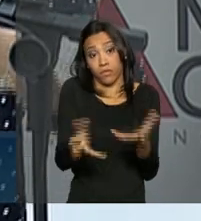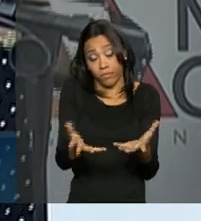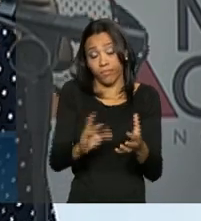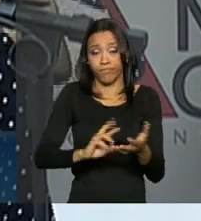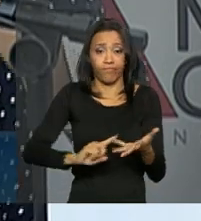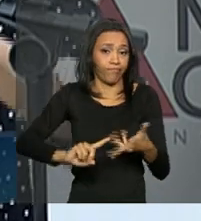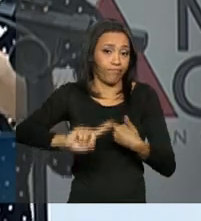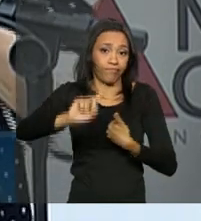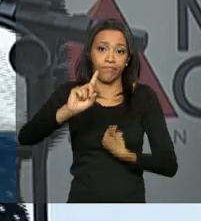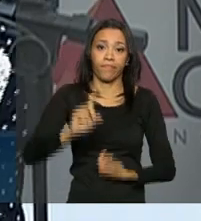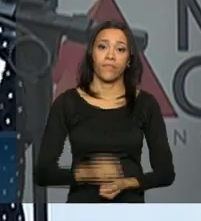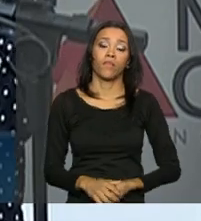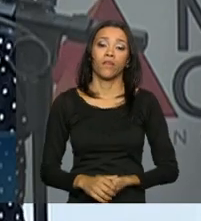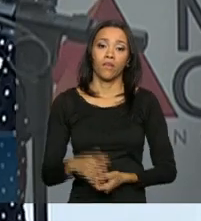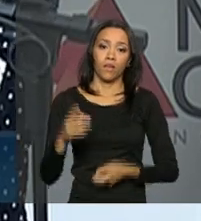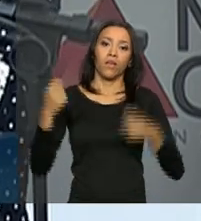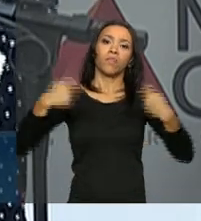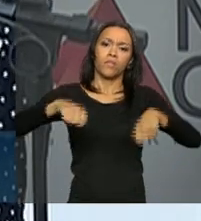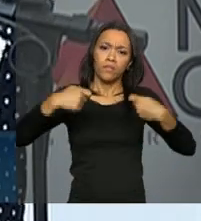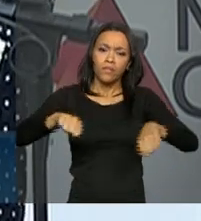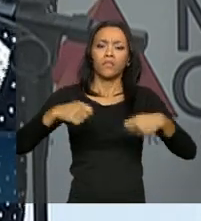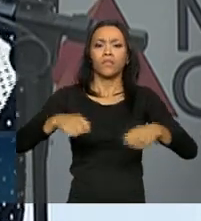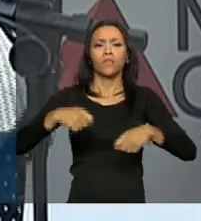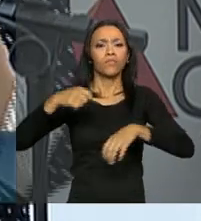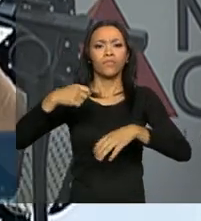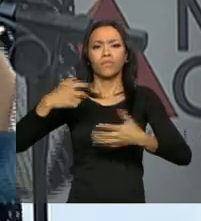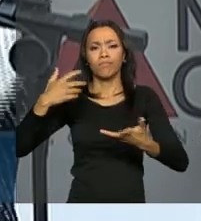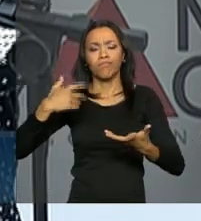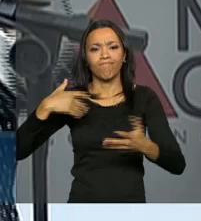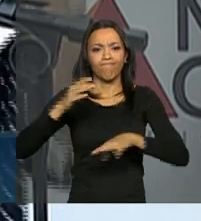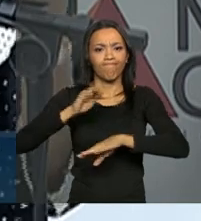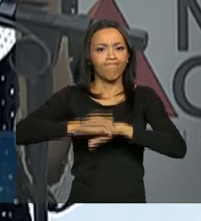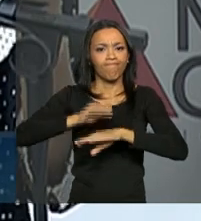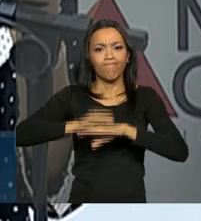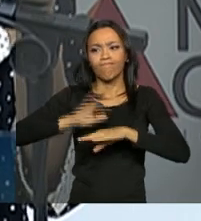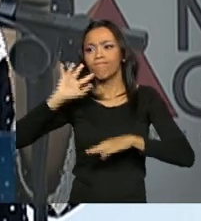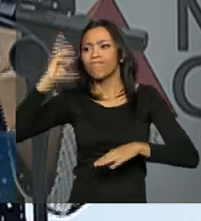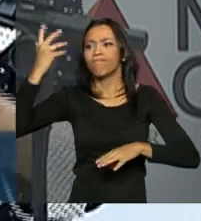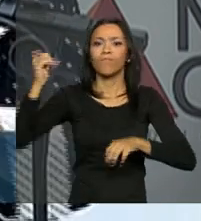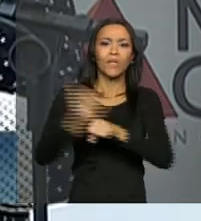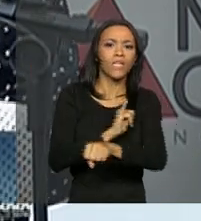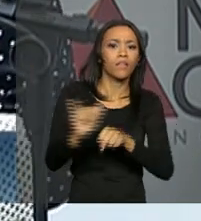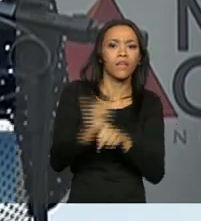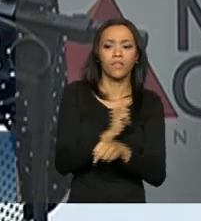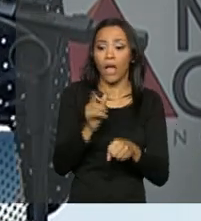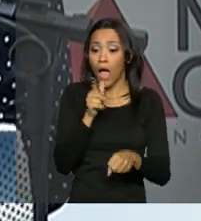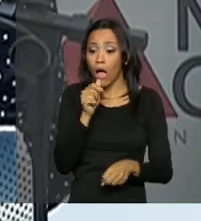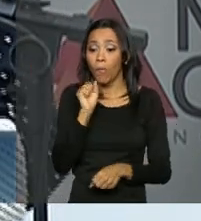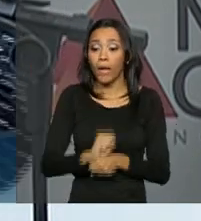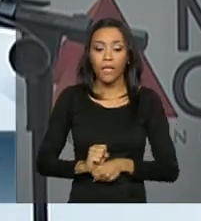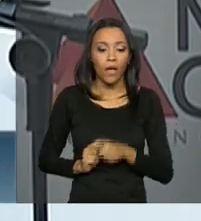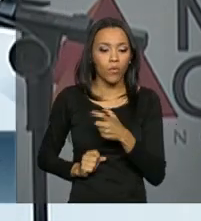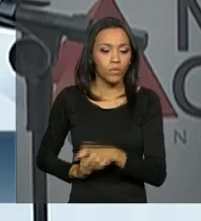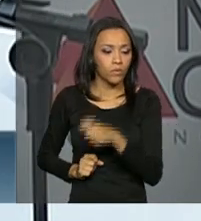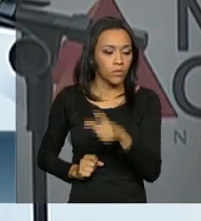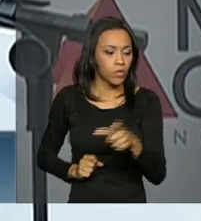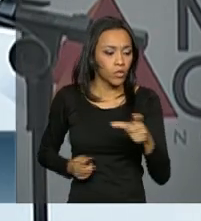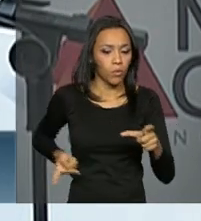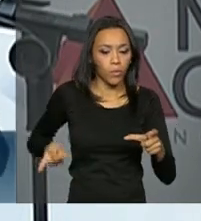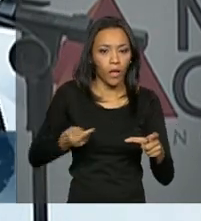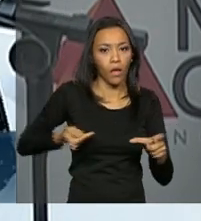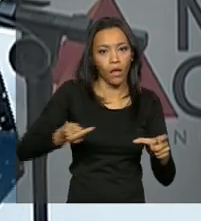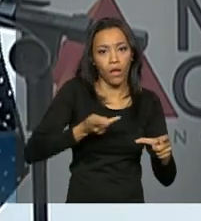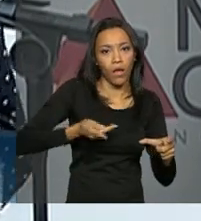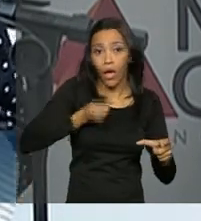Enfim, nós temos de tomar uma medida para detectar onde tem água parada para poder, nesse período que não